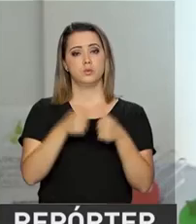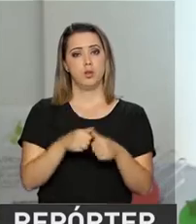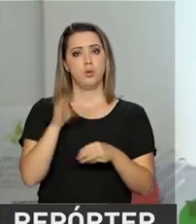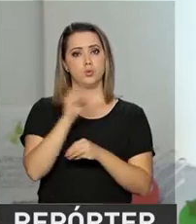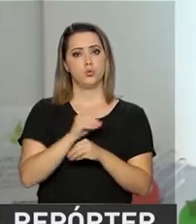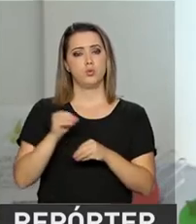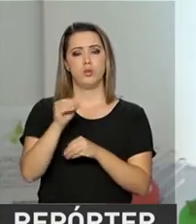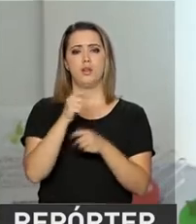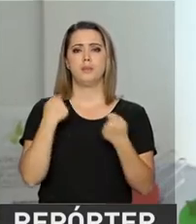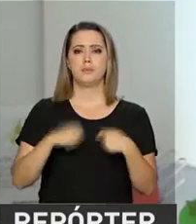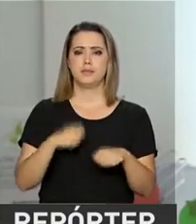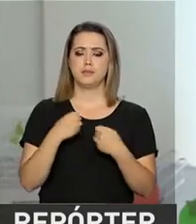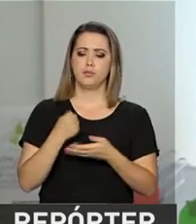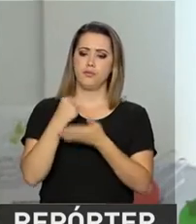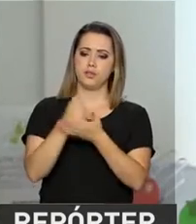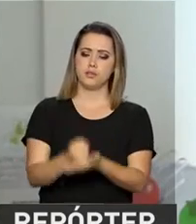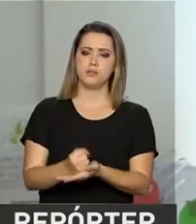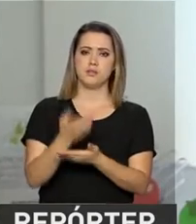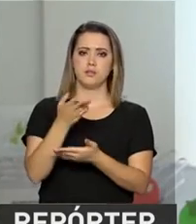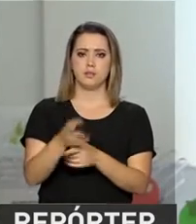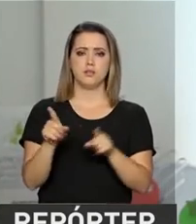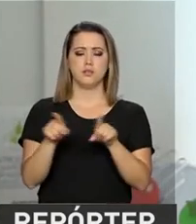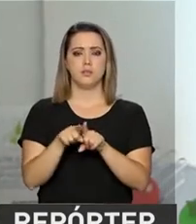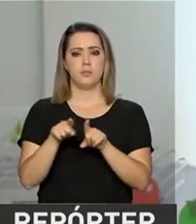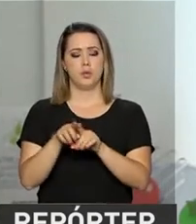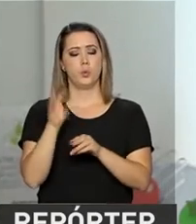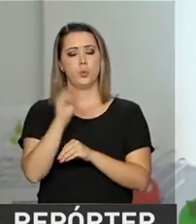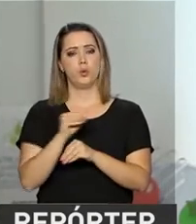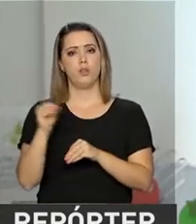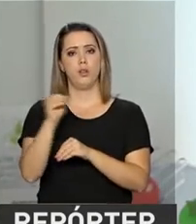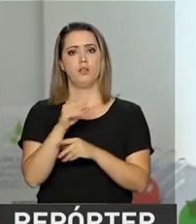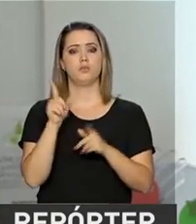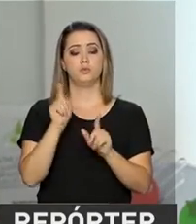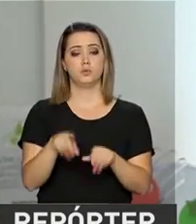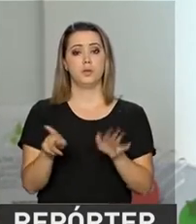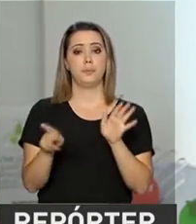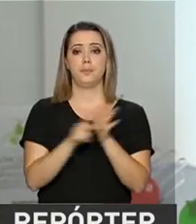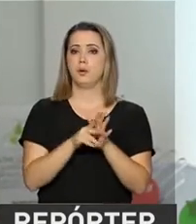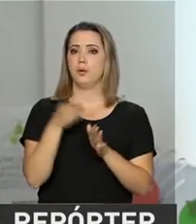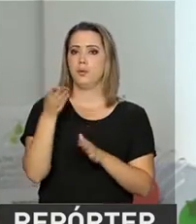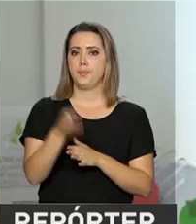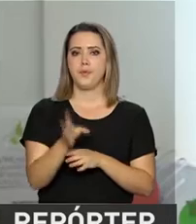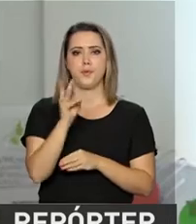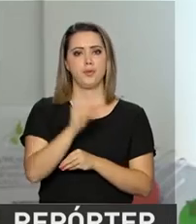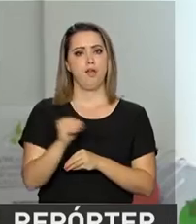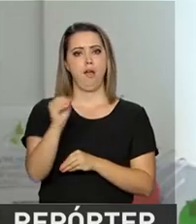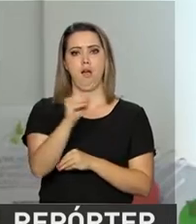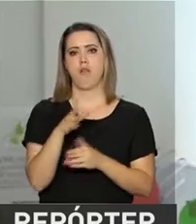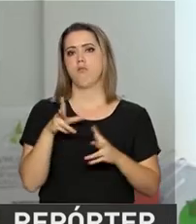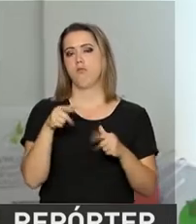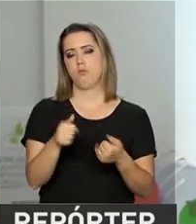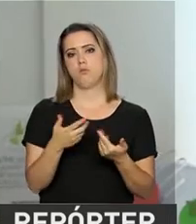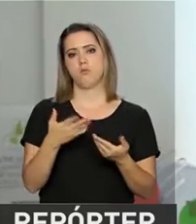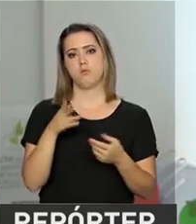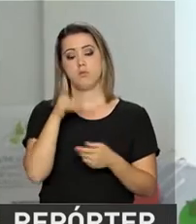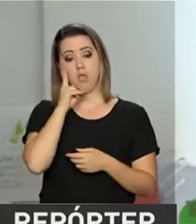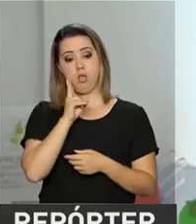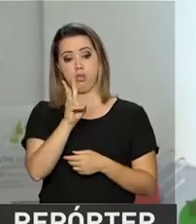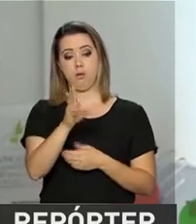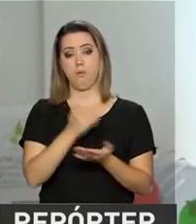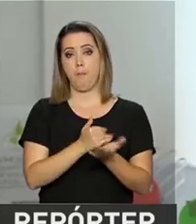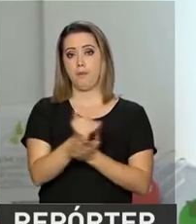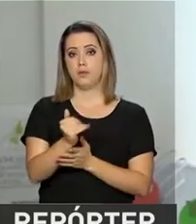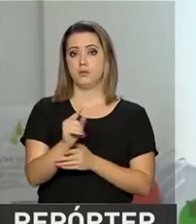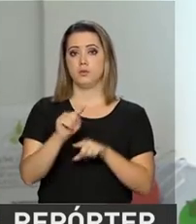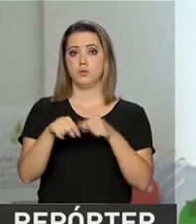tratamento que o sus precisa oferecer também tratamento isso inclui carioca para a questão do atendimento em todos os níveis de atenção começando